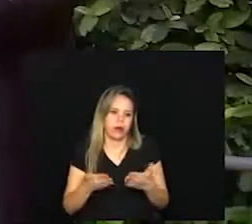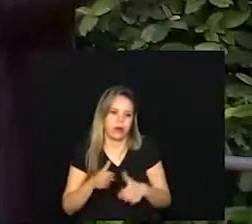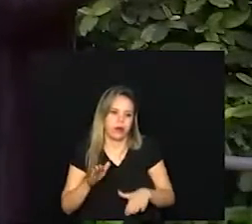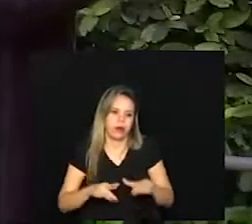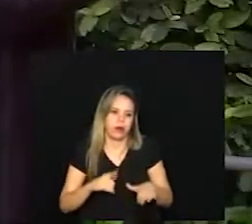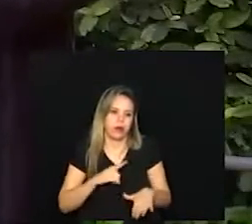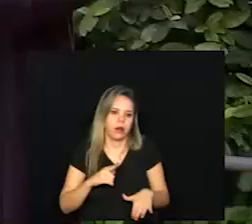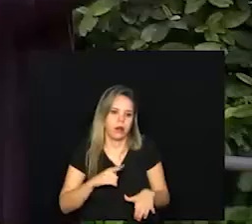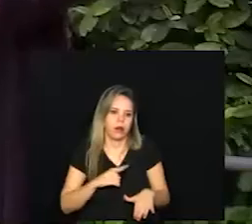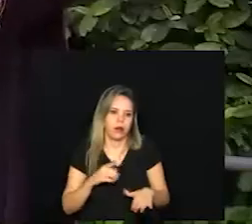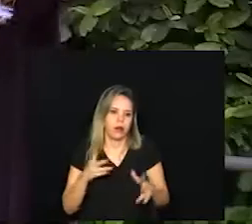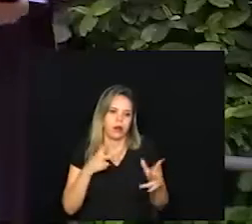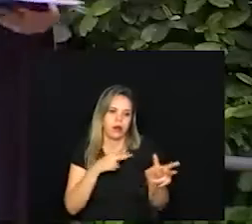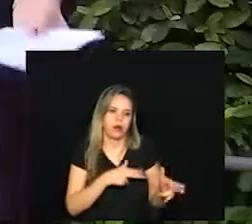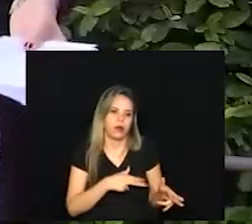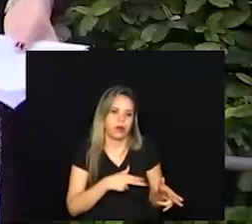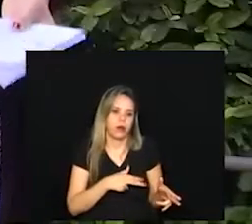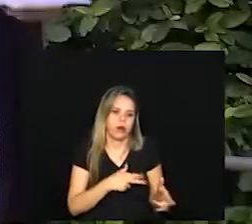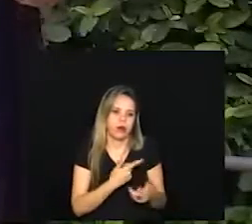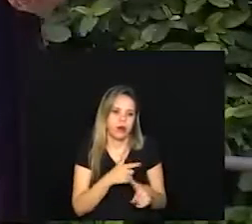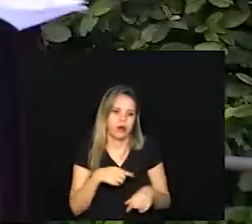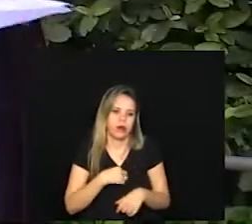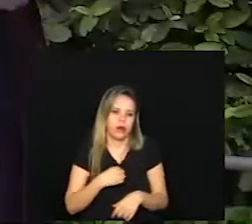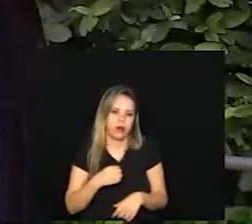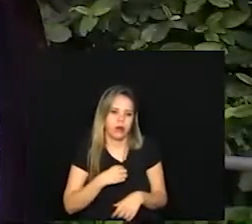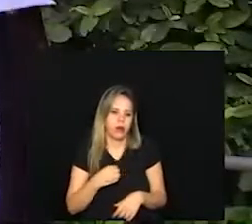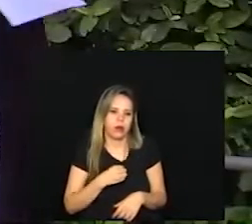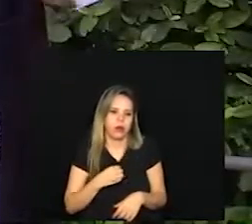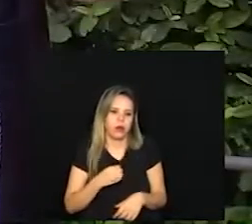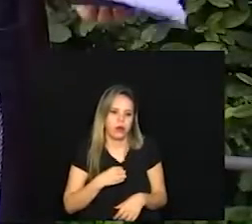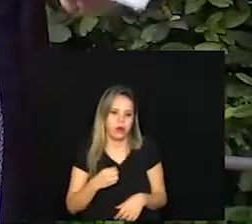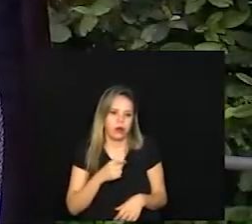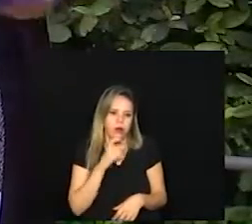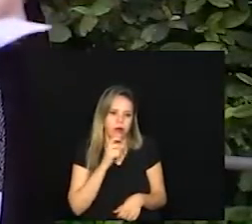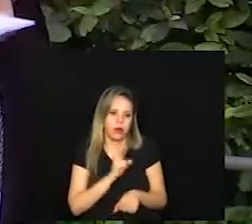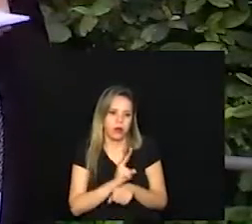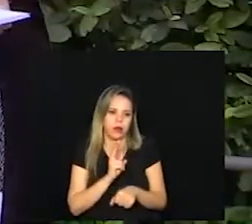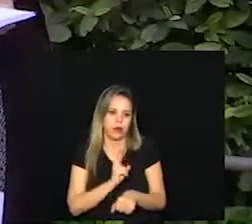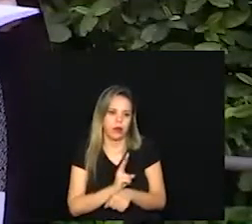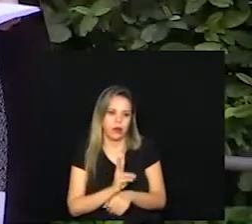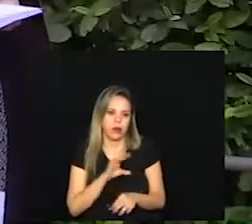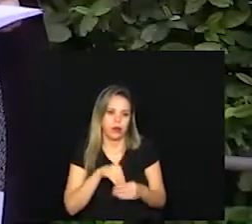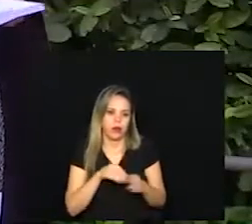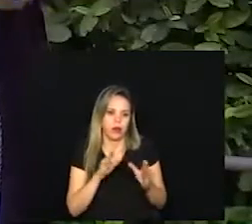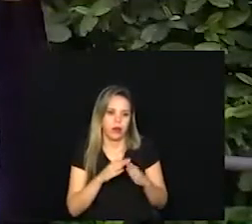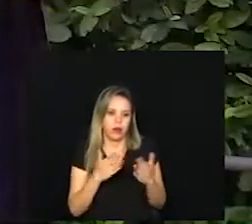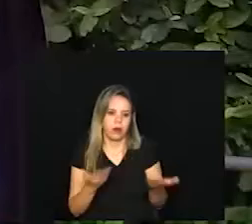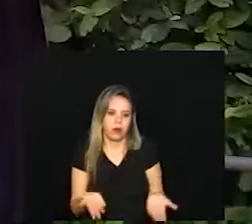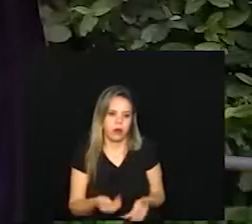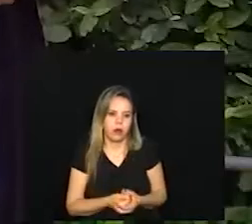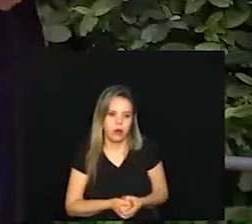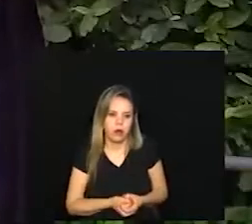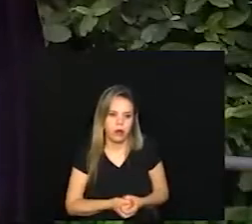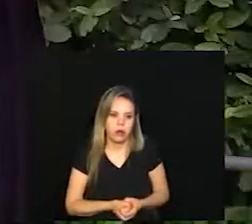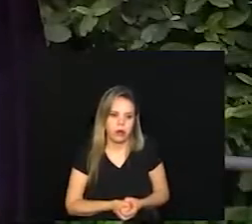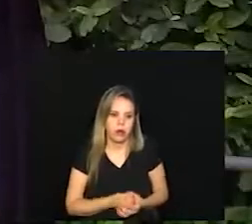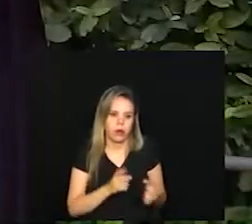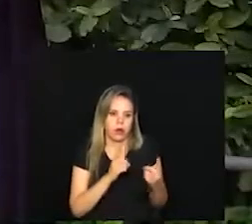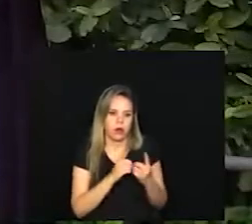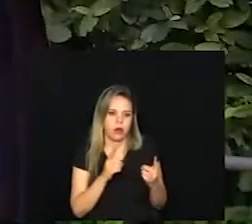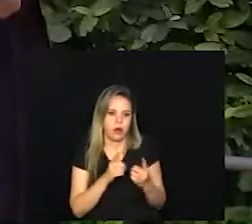até tem um teto para dormir, mas não tem uma roupa, não tem um cobertor, não tem como se proteger dentro dentro de casa mesmo. Então, esse